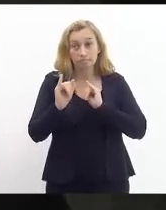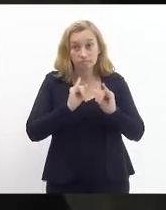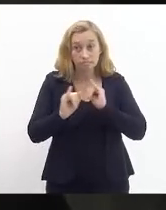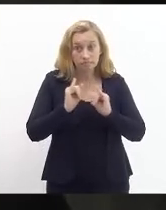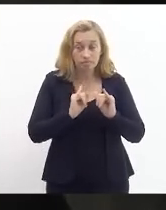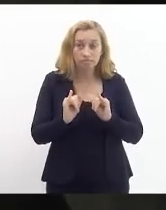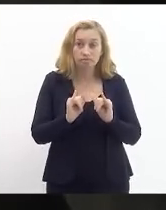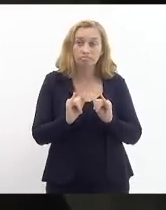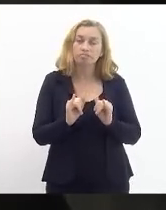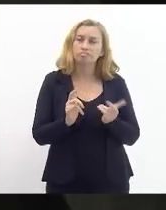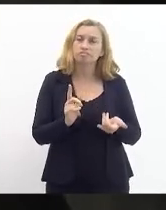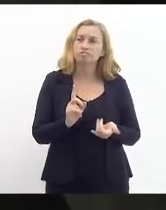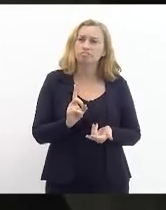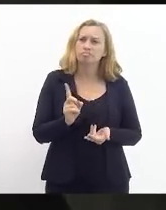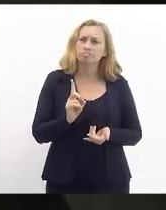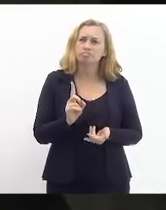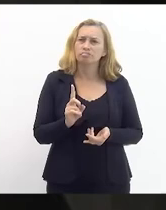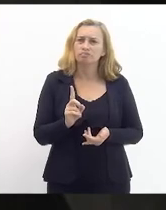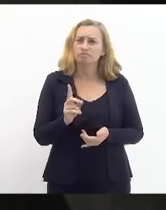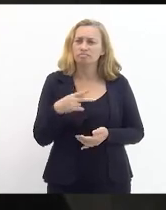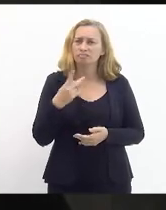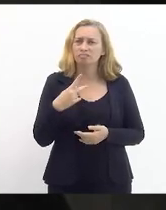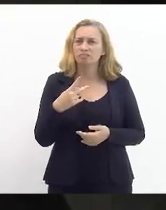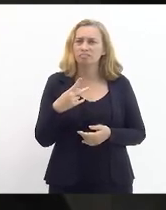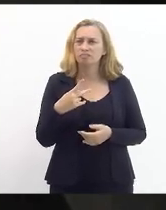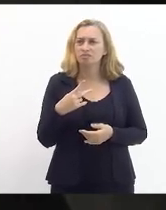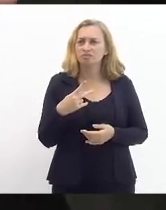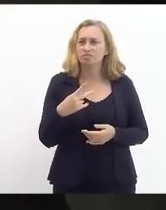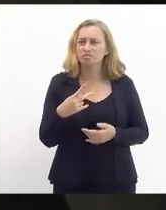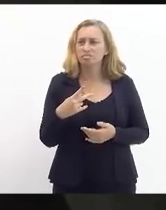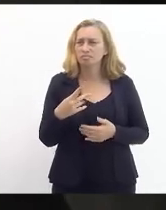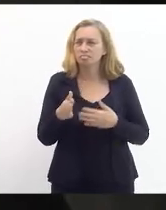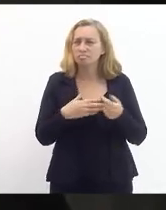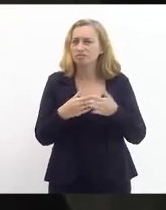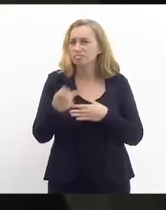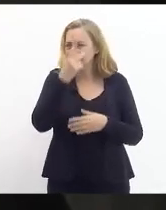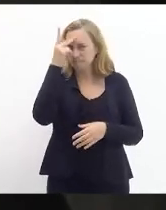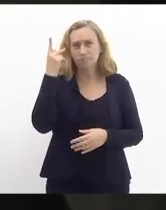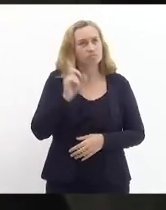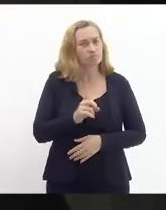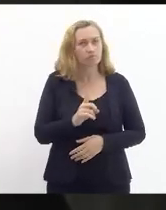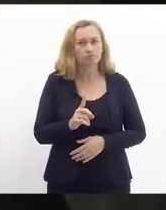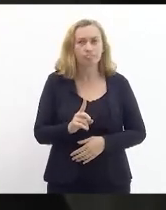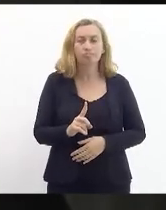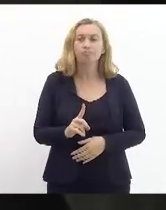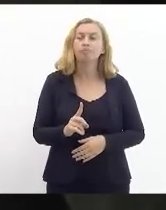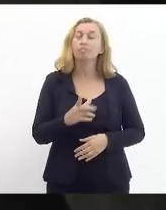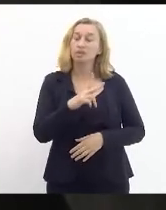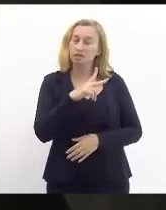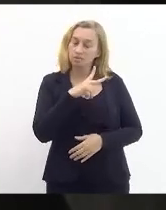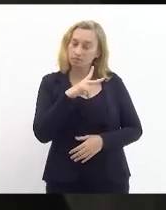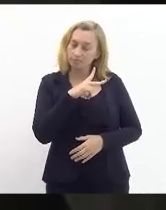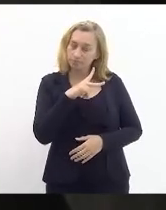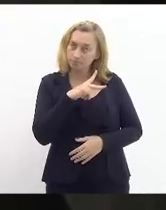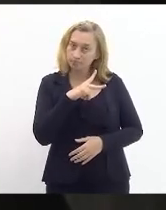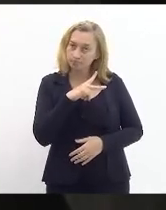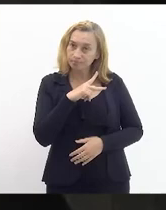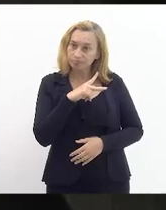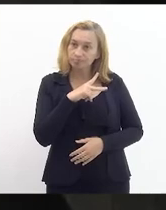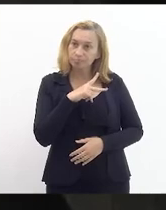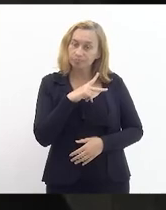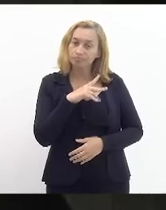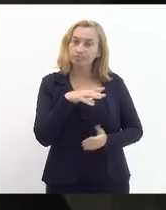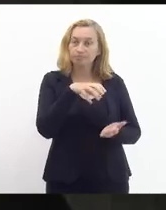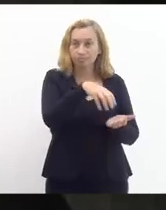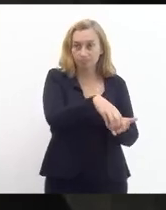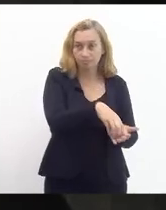números é trazidos aleatoriamente por é por quem quer que seja número de trazidos pelas próprias pelos